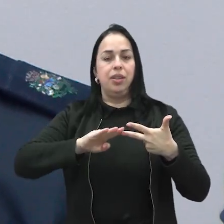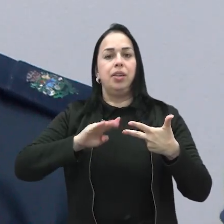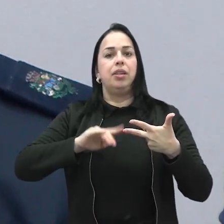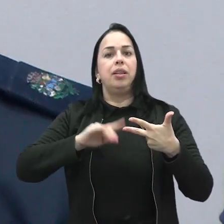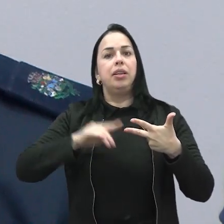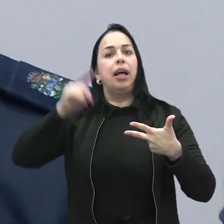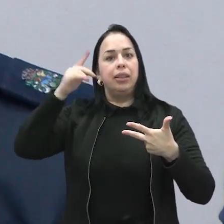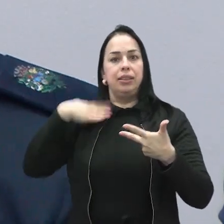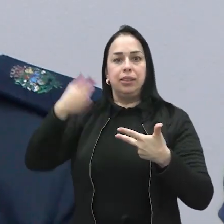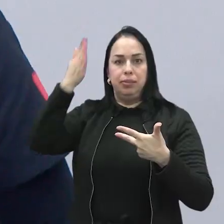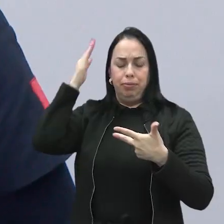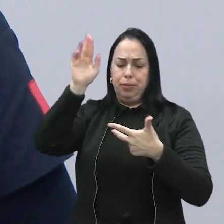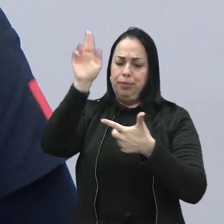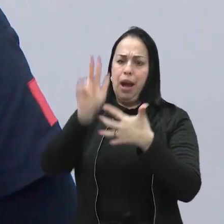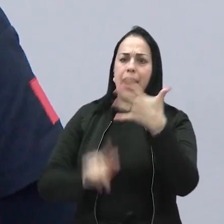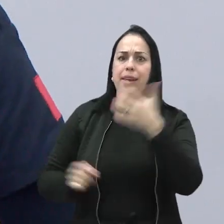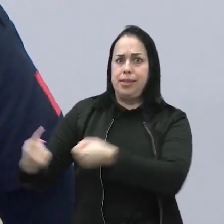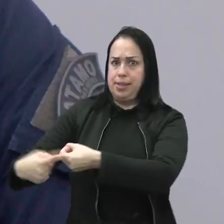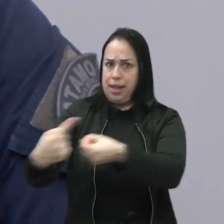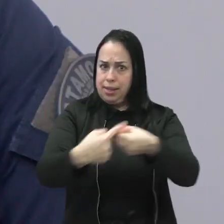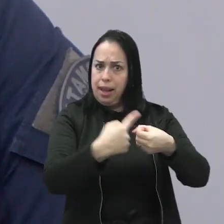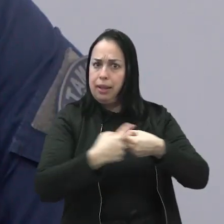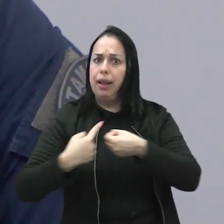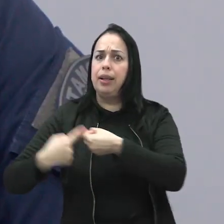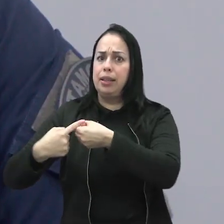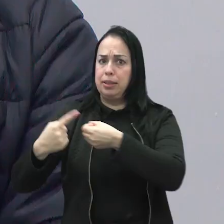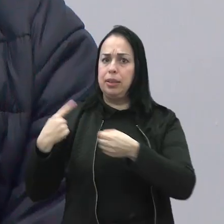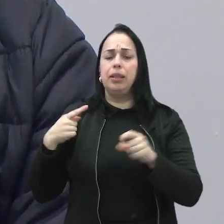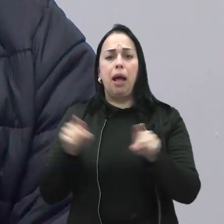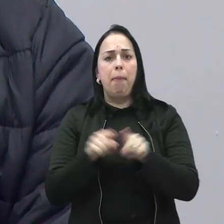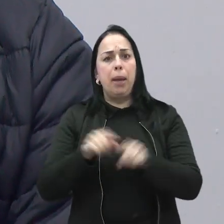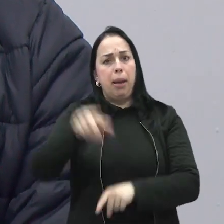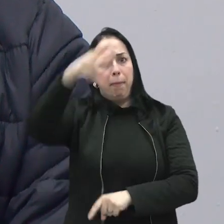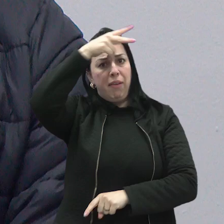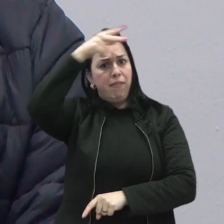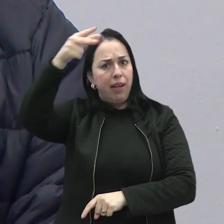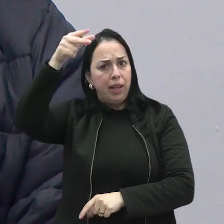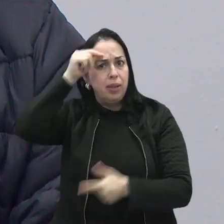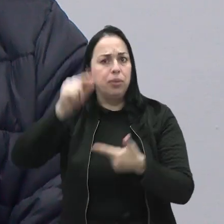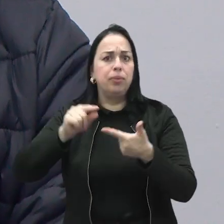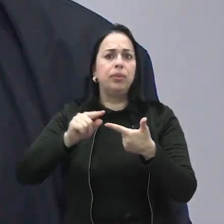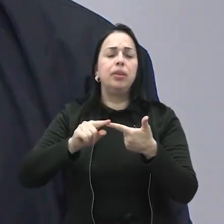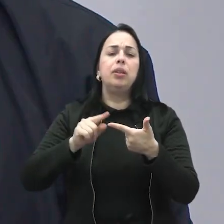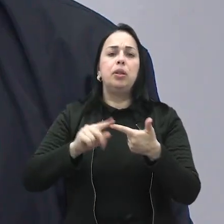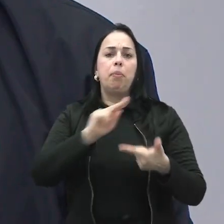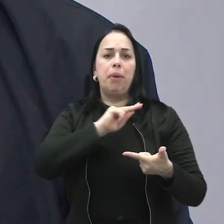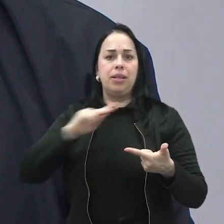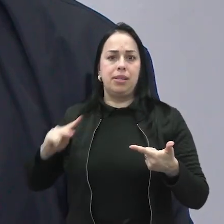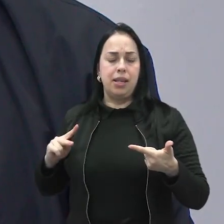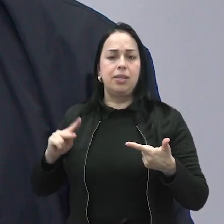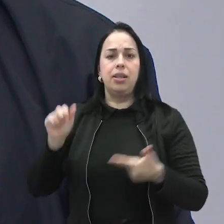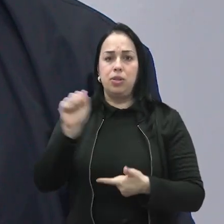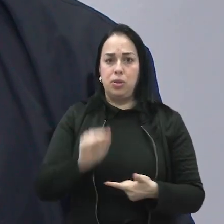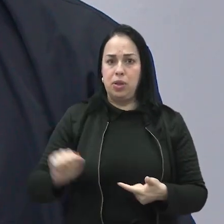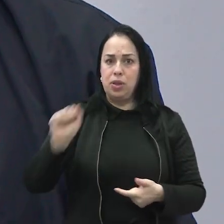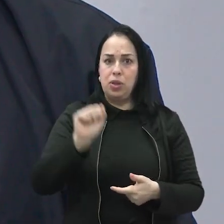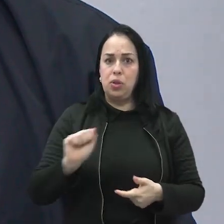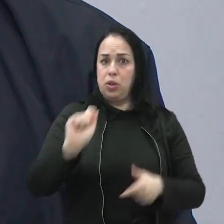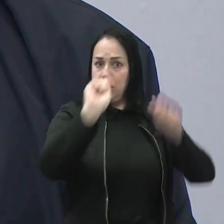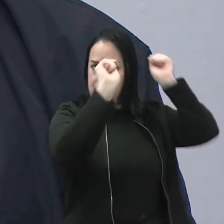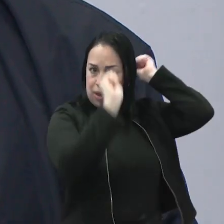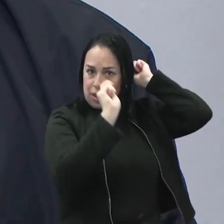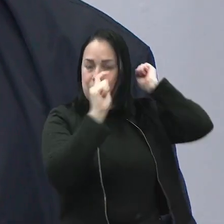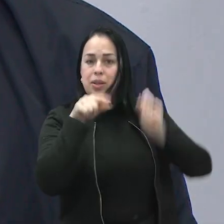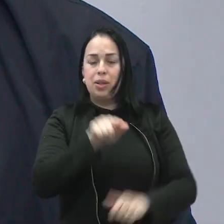das cidades de Paulínia, Lorena e Arthur Nogueira, do prefeito de Cachoeira Paulista, além do presidente da Associação